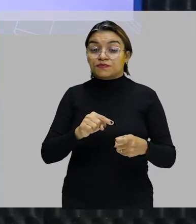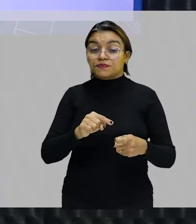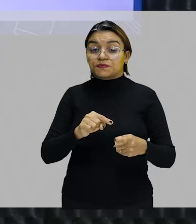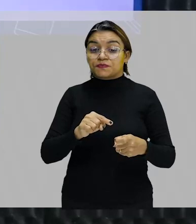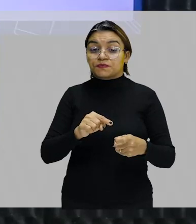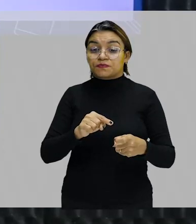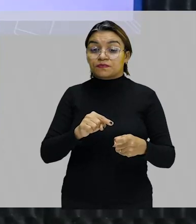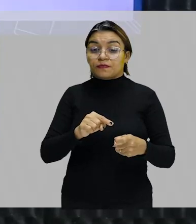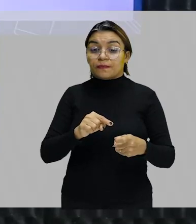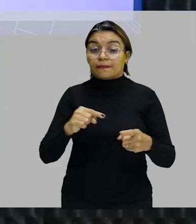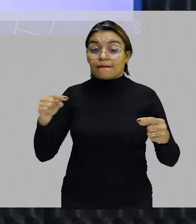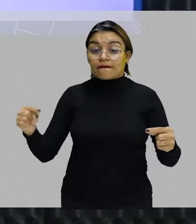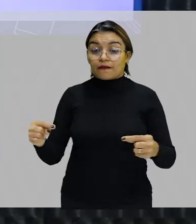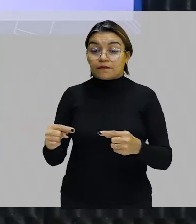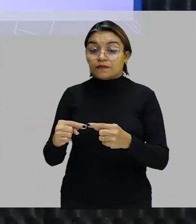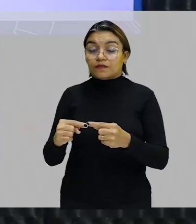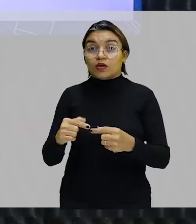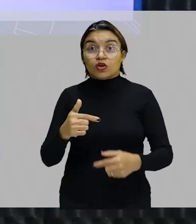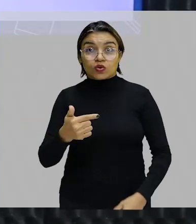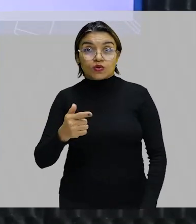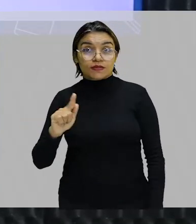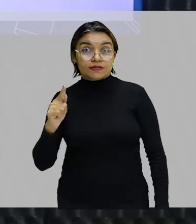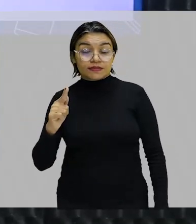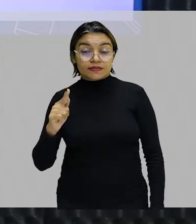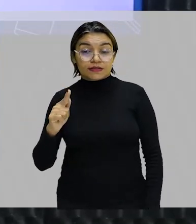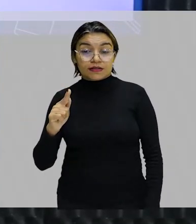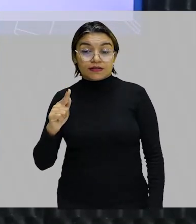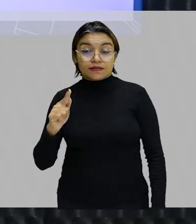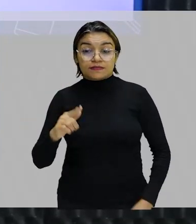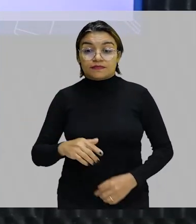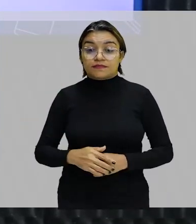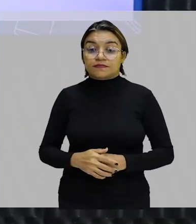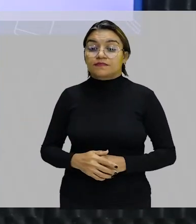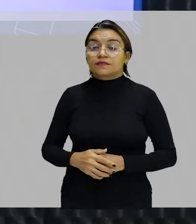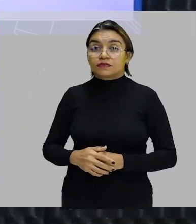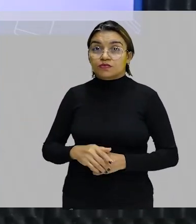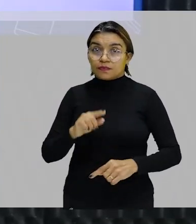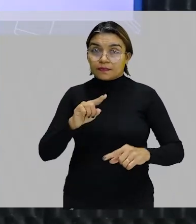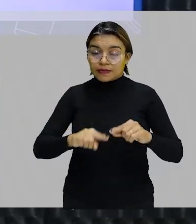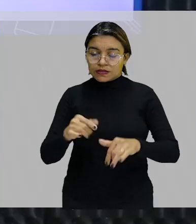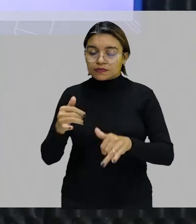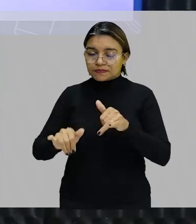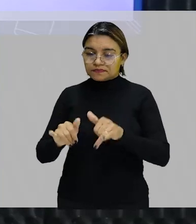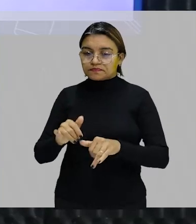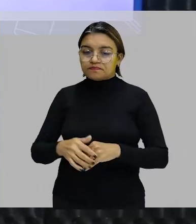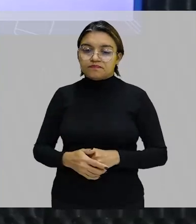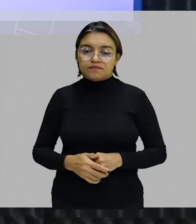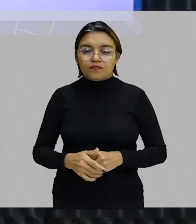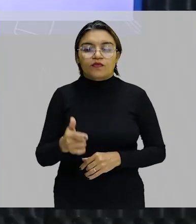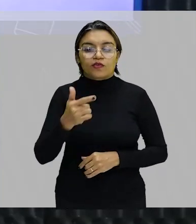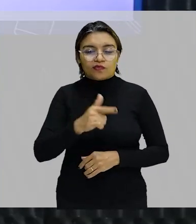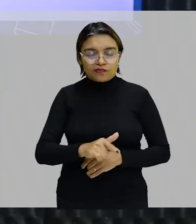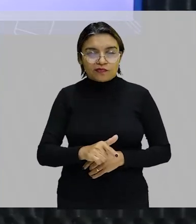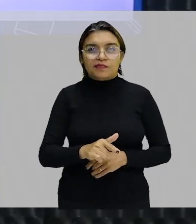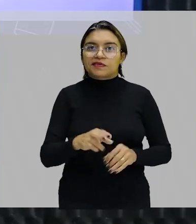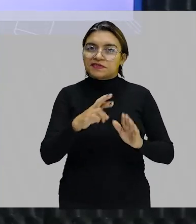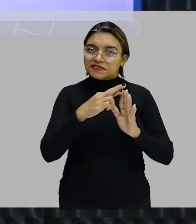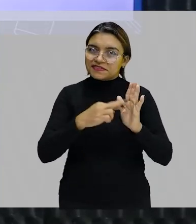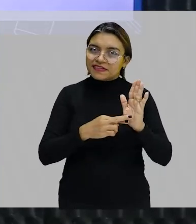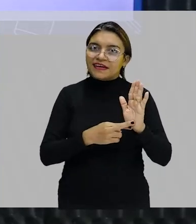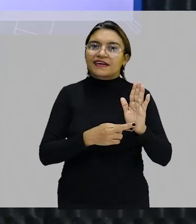amônio, né, vai produzir 2 gramas do nosso reagente. Bom, mais uma vez, a regra de 3